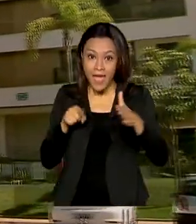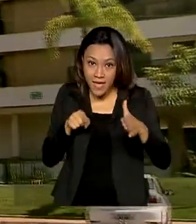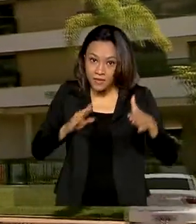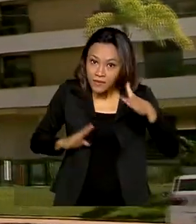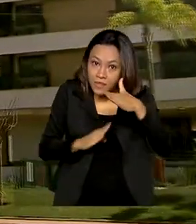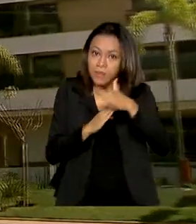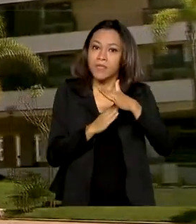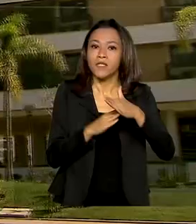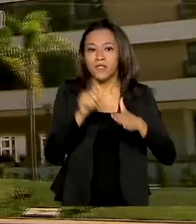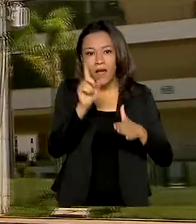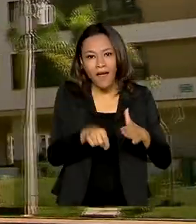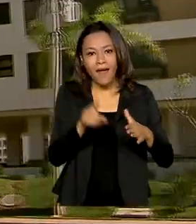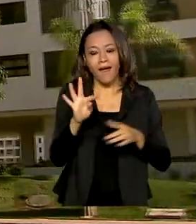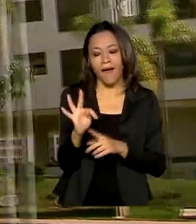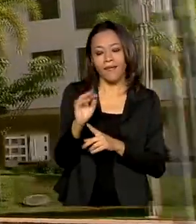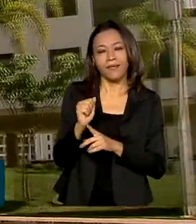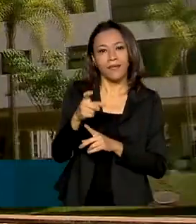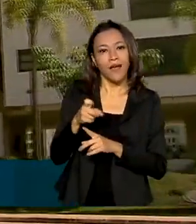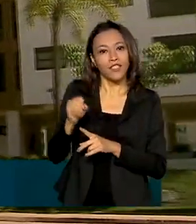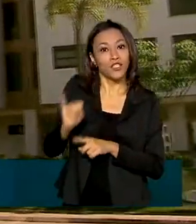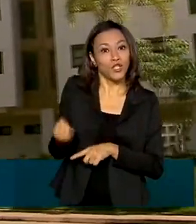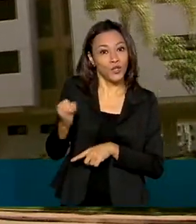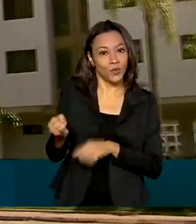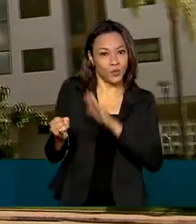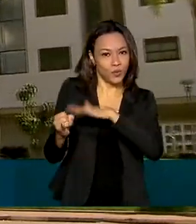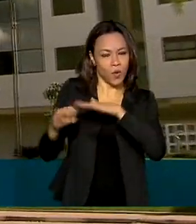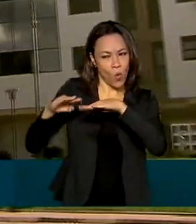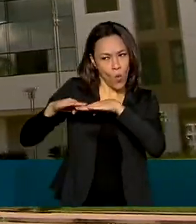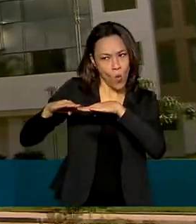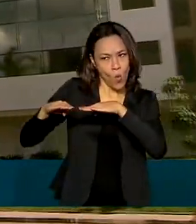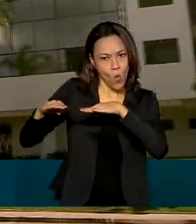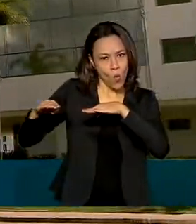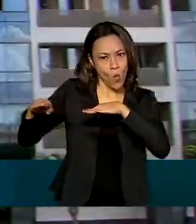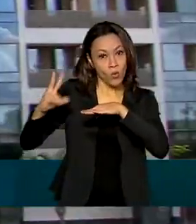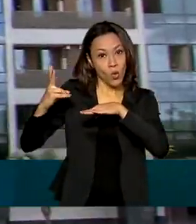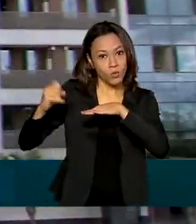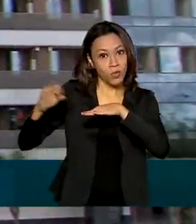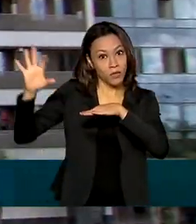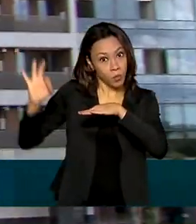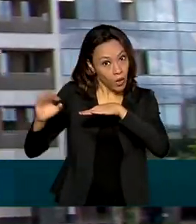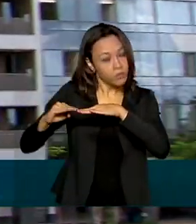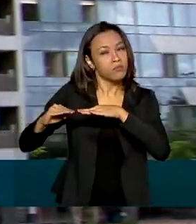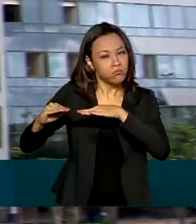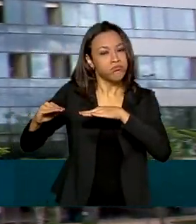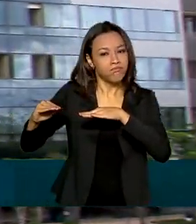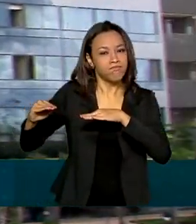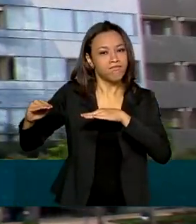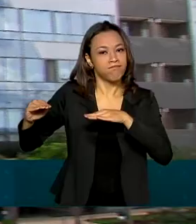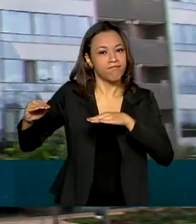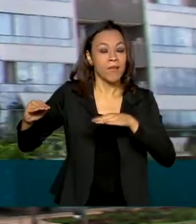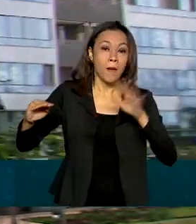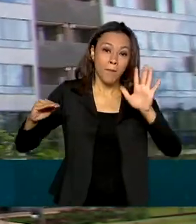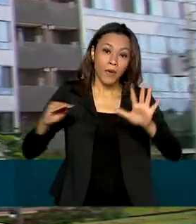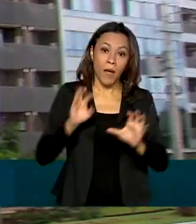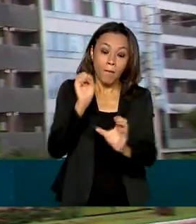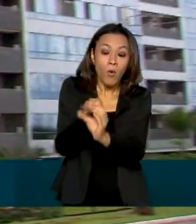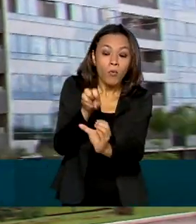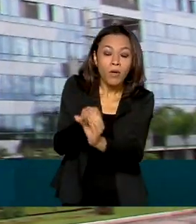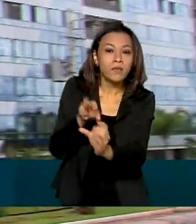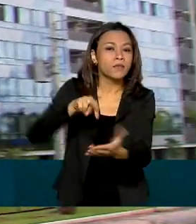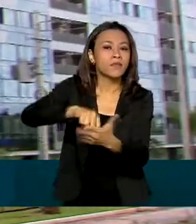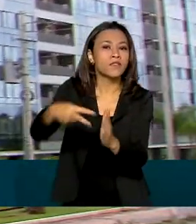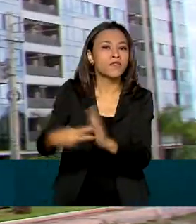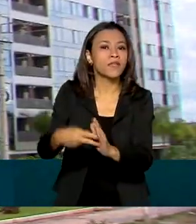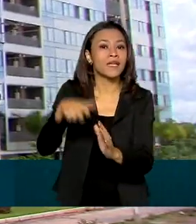vale enquanto a taxa básica de juros estiver em 2% ao ano, já que a remuneração da poupança representa